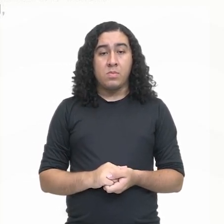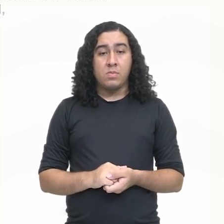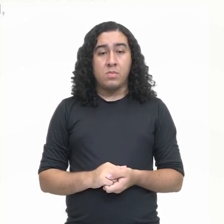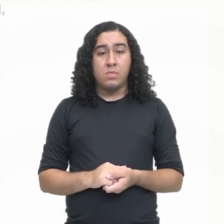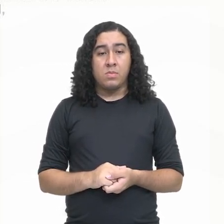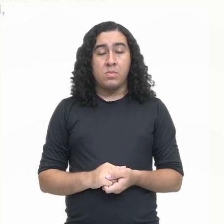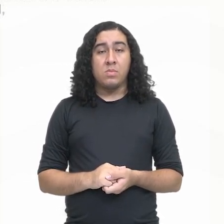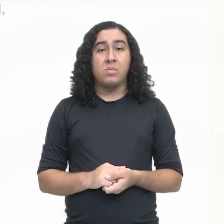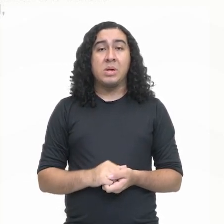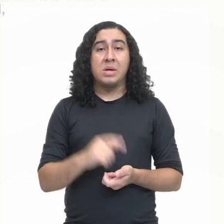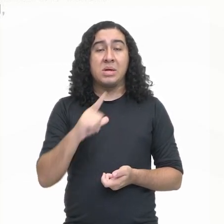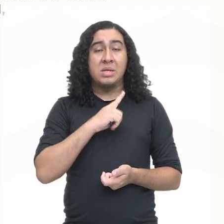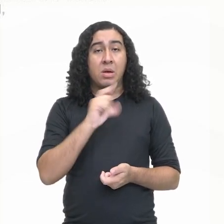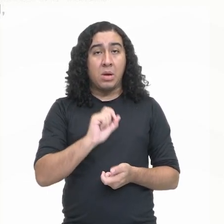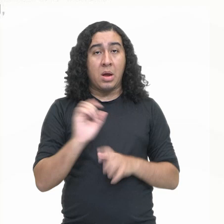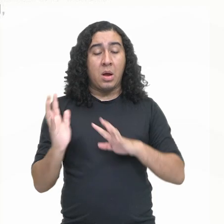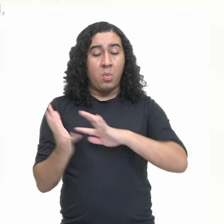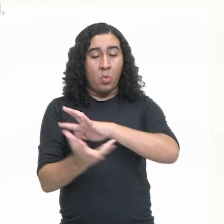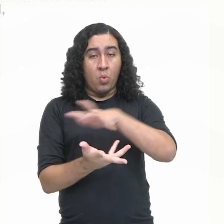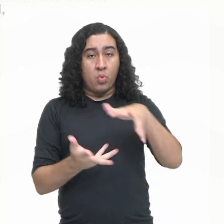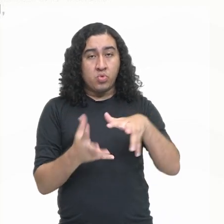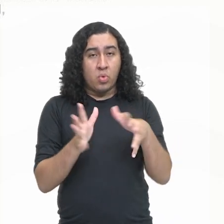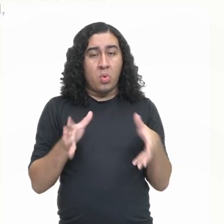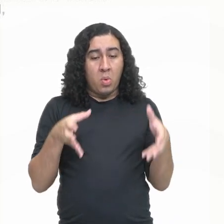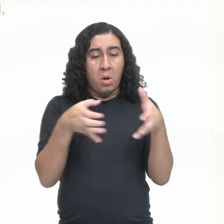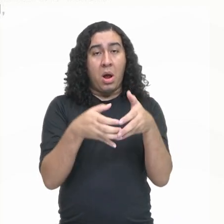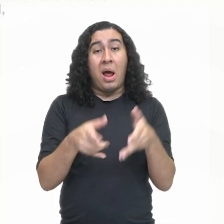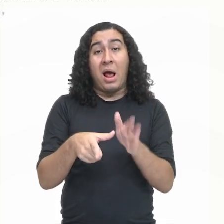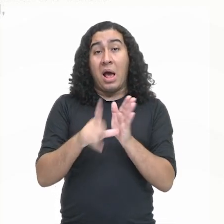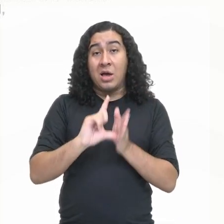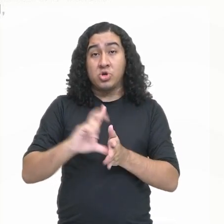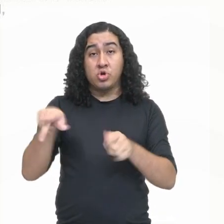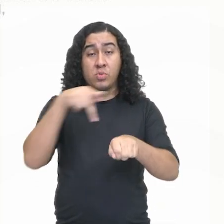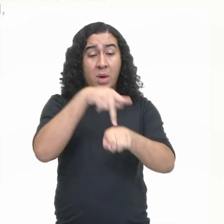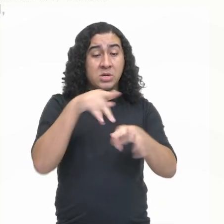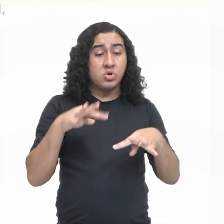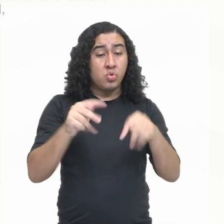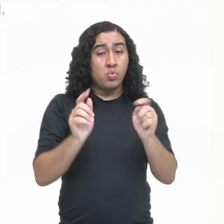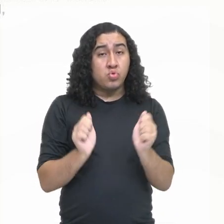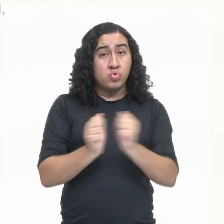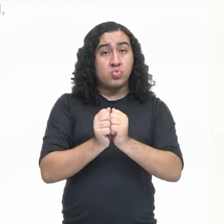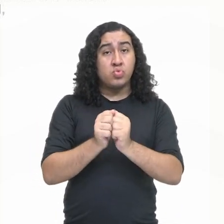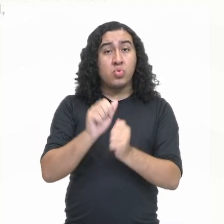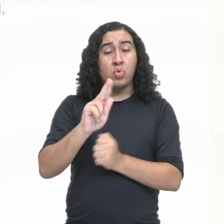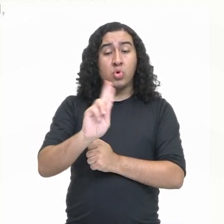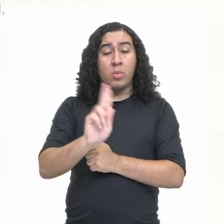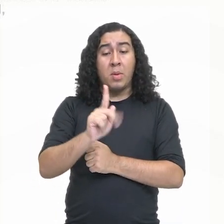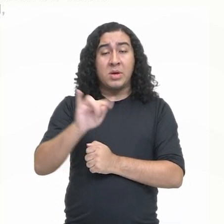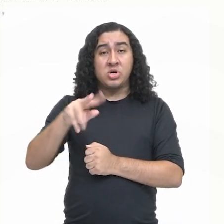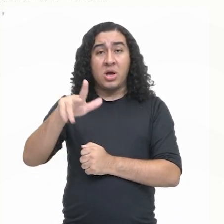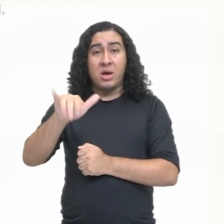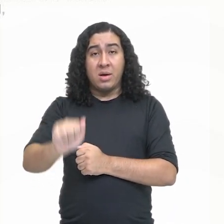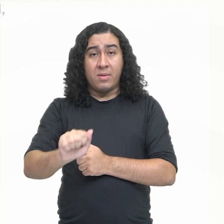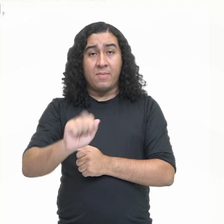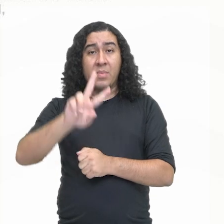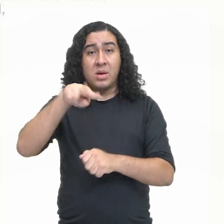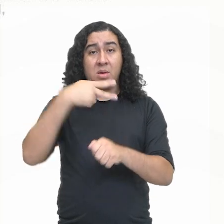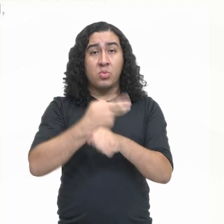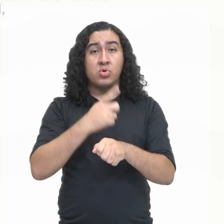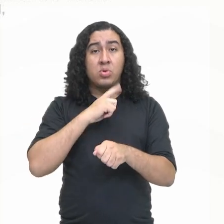dos continentes, né? Então, existia um supercontinente, que era a Pangeia, e quando esses